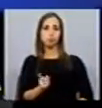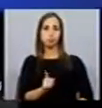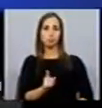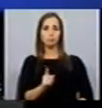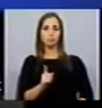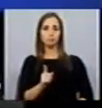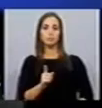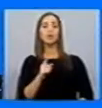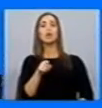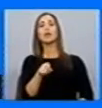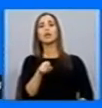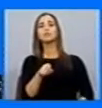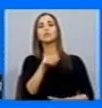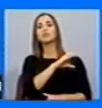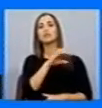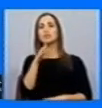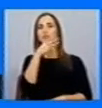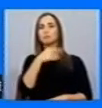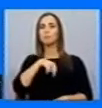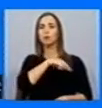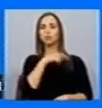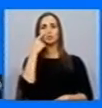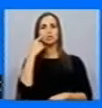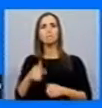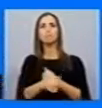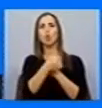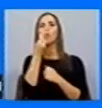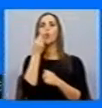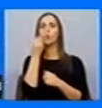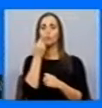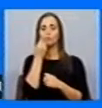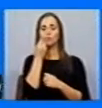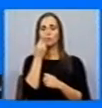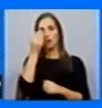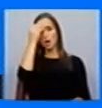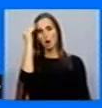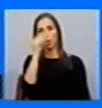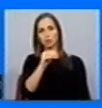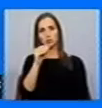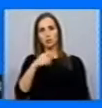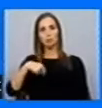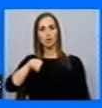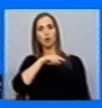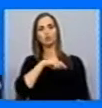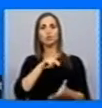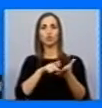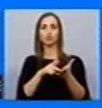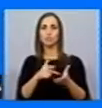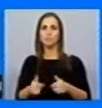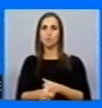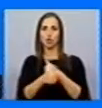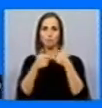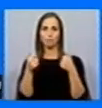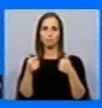estes astrónomos dizem para nós conhecermos um bocadinho melhor este universo que nos rodeia? Bom, é ter efetivamente melhor tecnologia. E então o